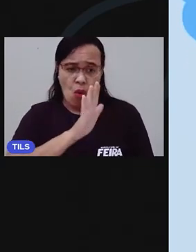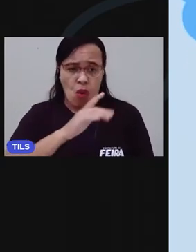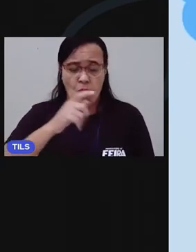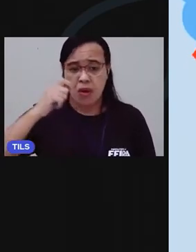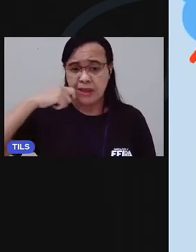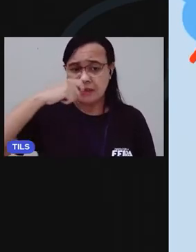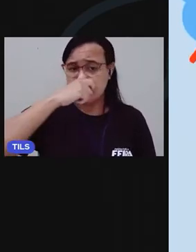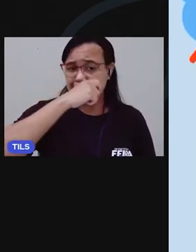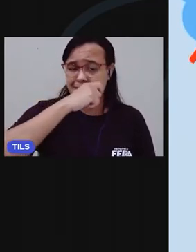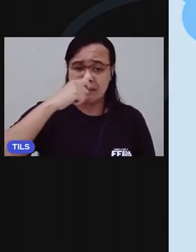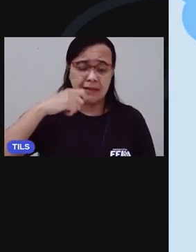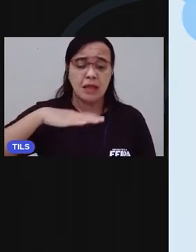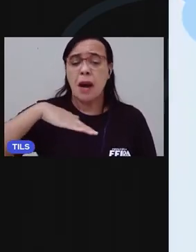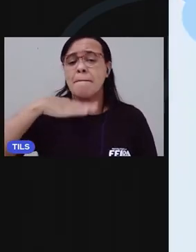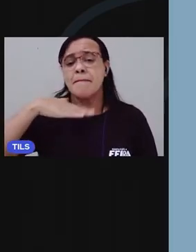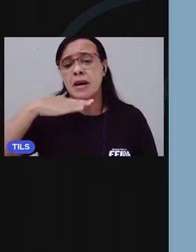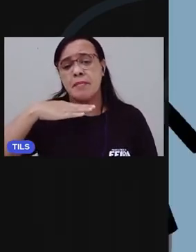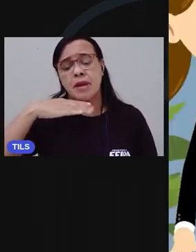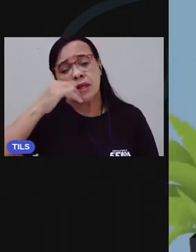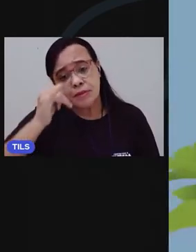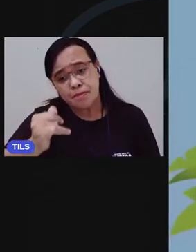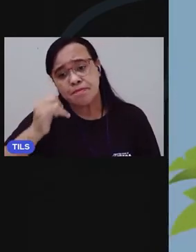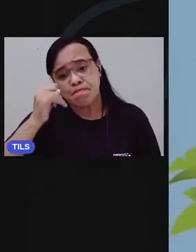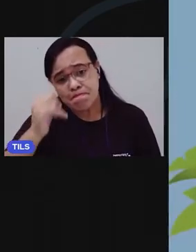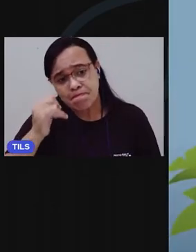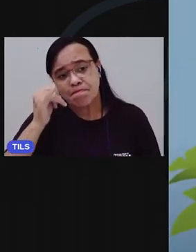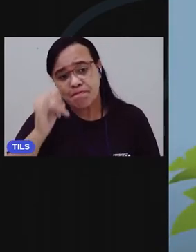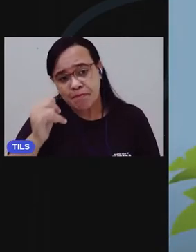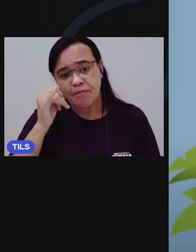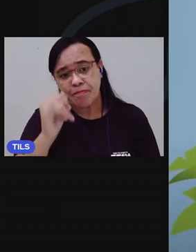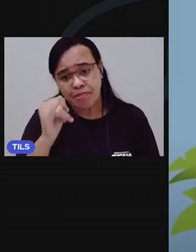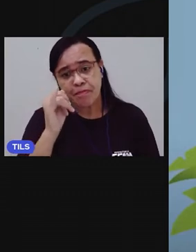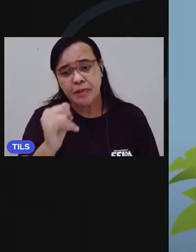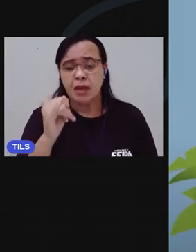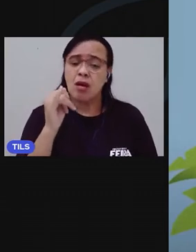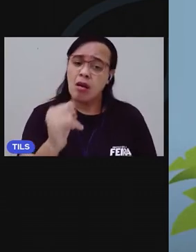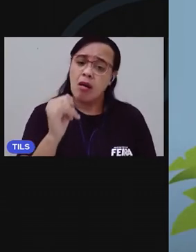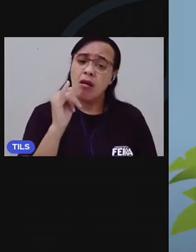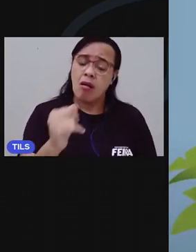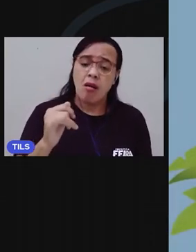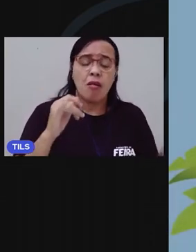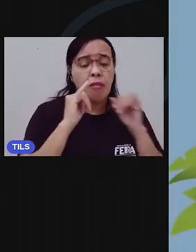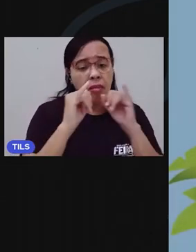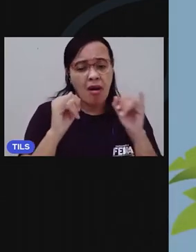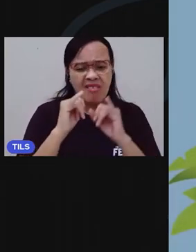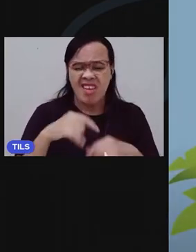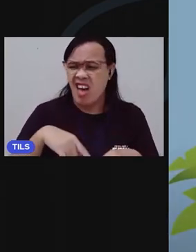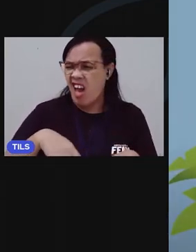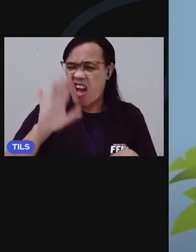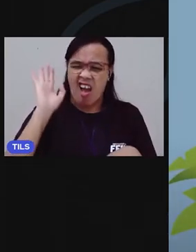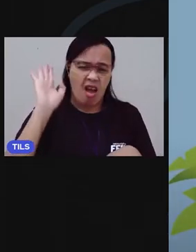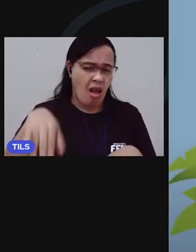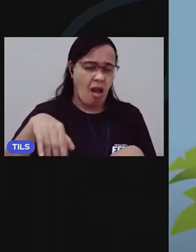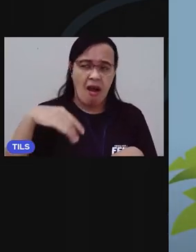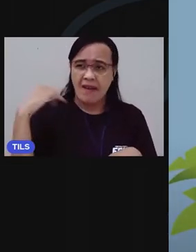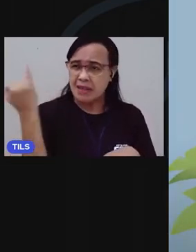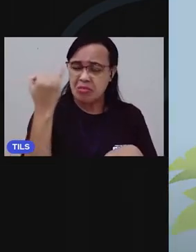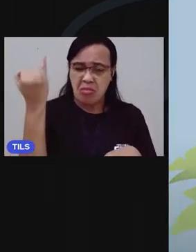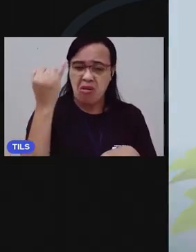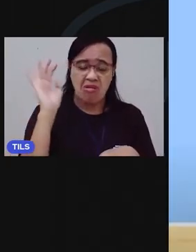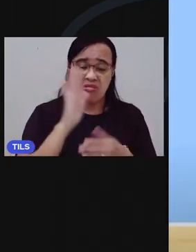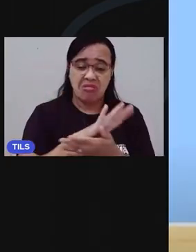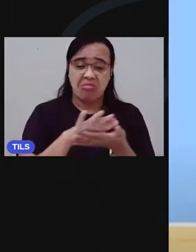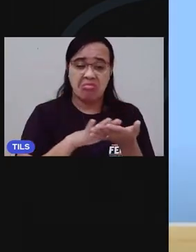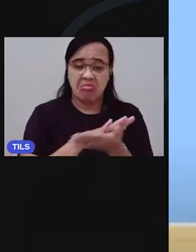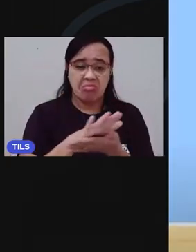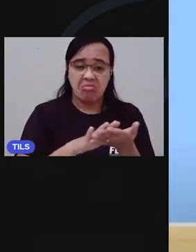mãe dela até falava com ela, mas ela achava que não era importante e nem dava bola. Aninha sempre usou seus